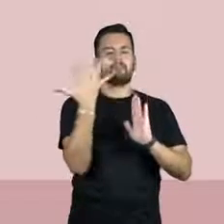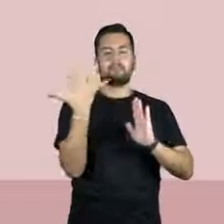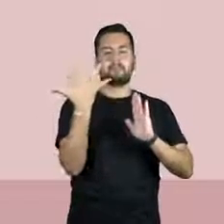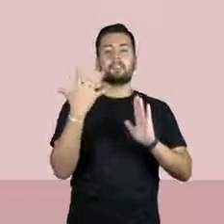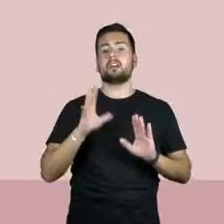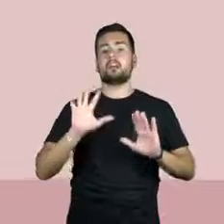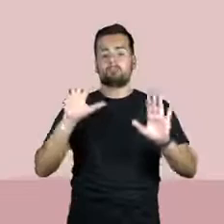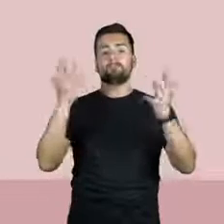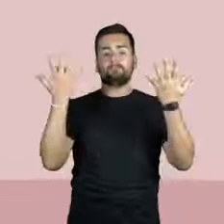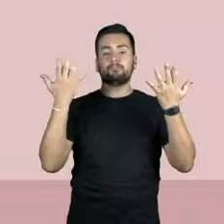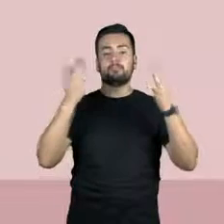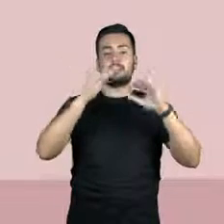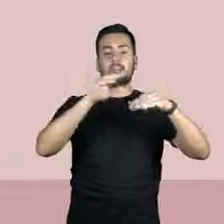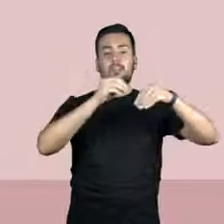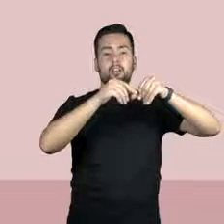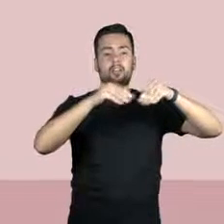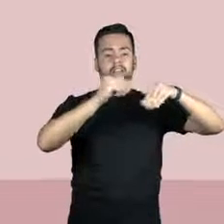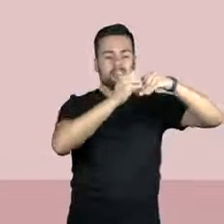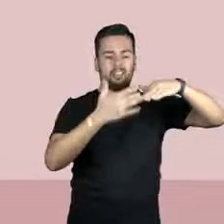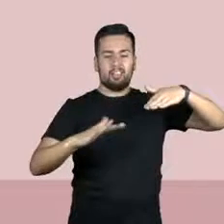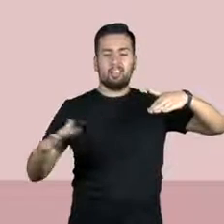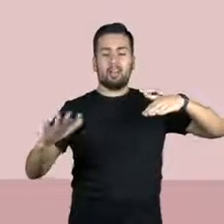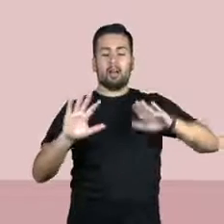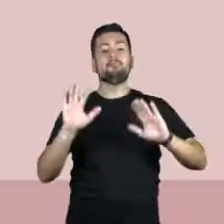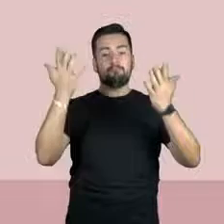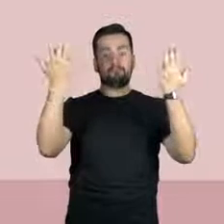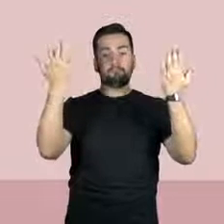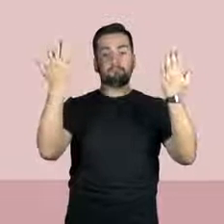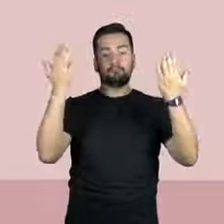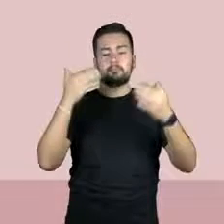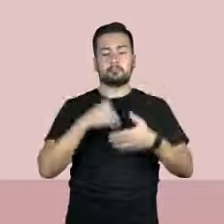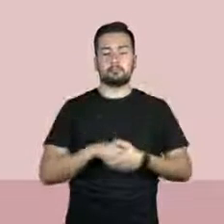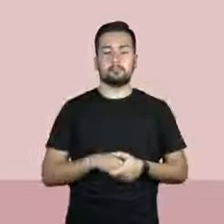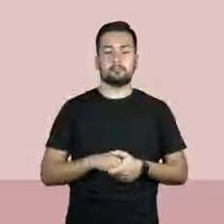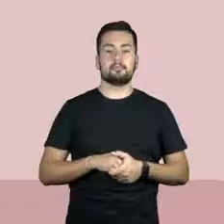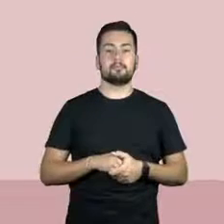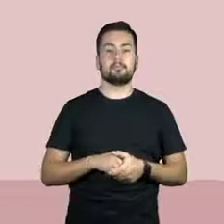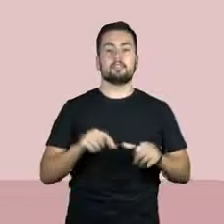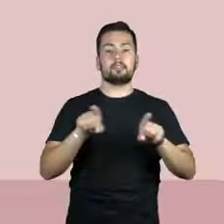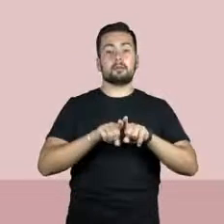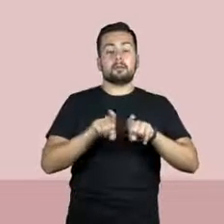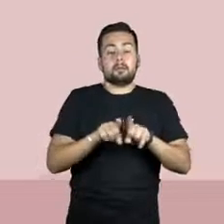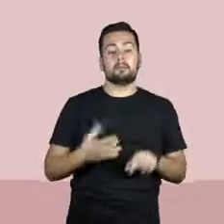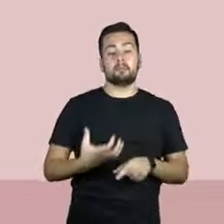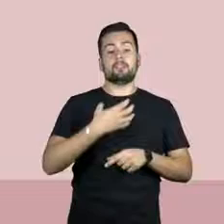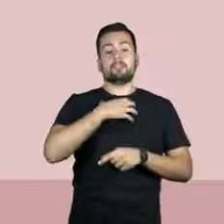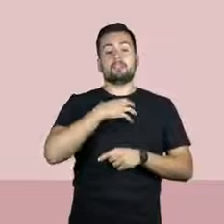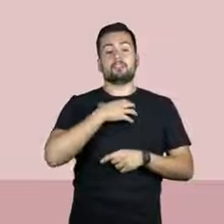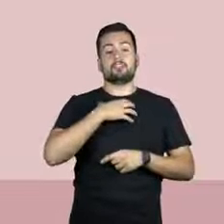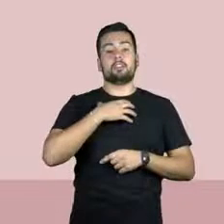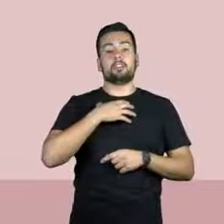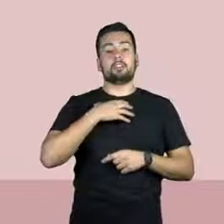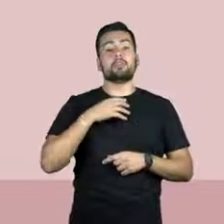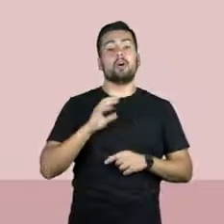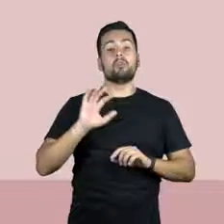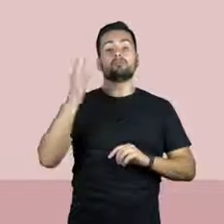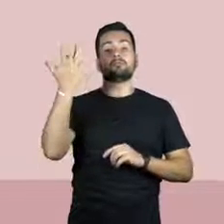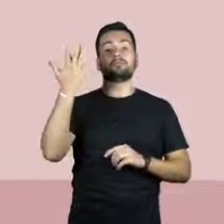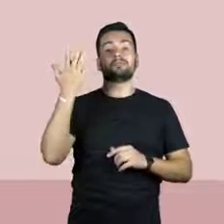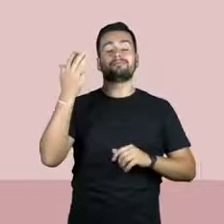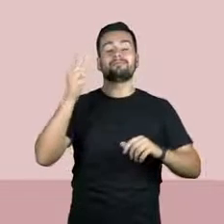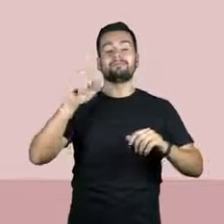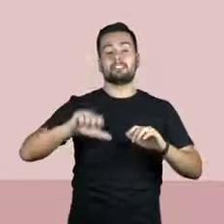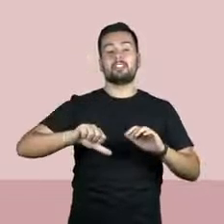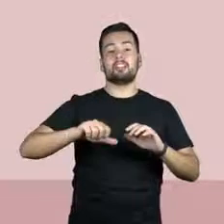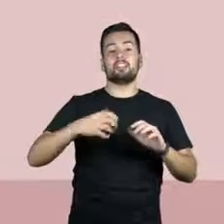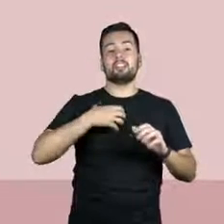quais deslizamentos de terras ocorreram, tá? De tal maneira que impactaram de uma maneira muito